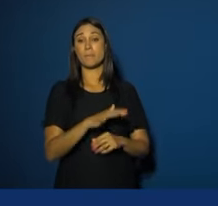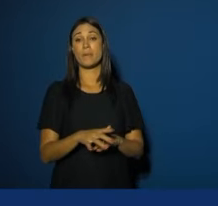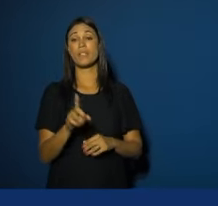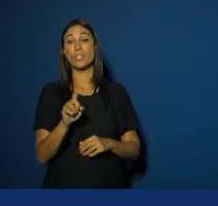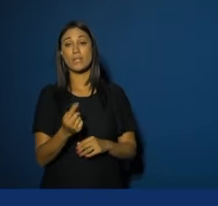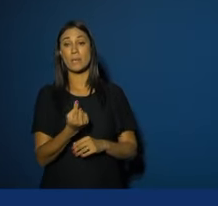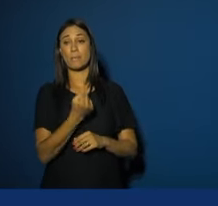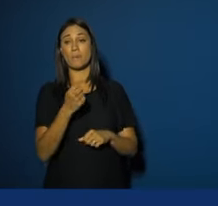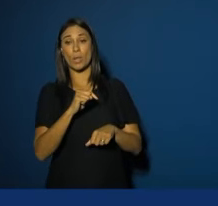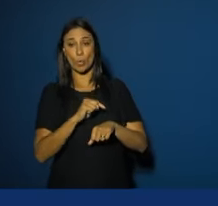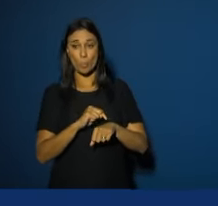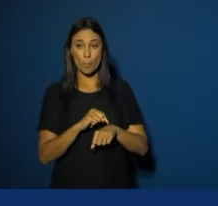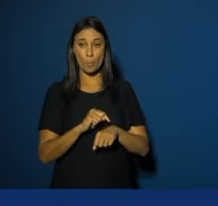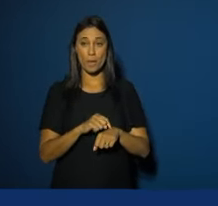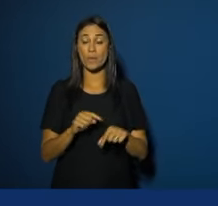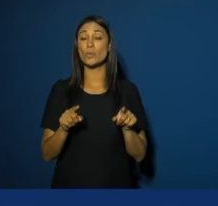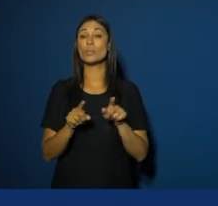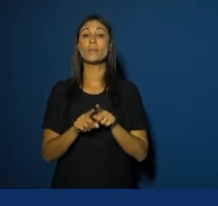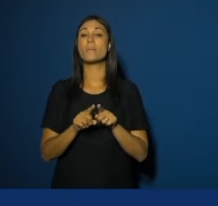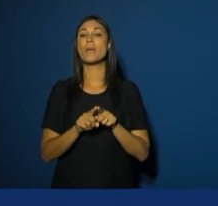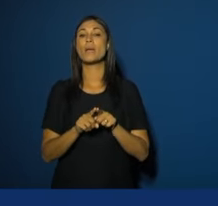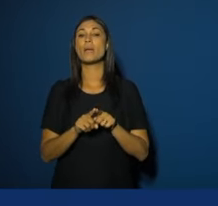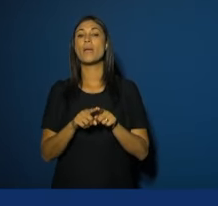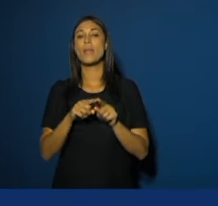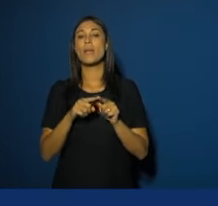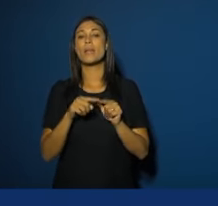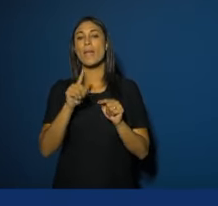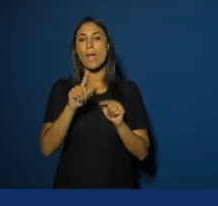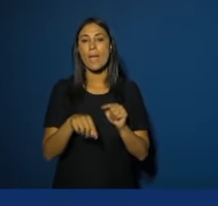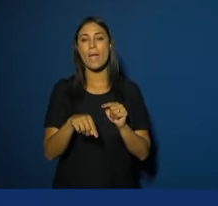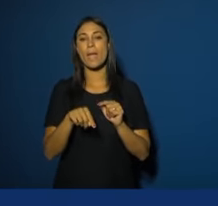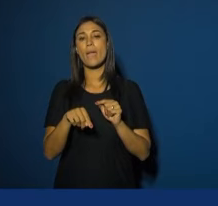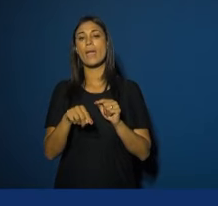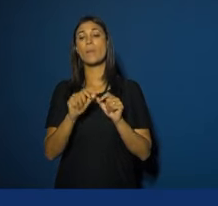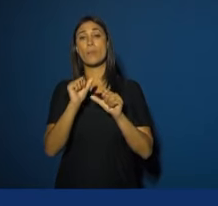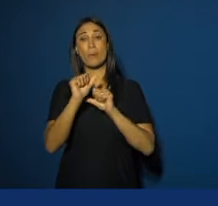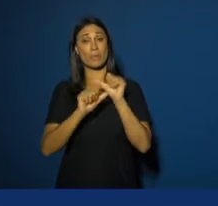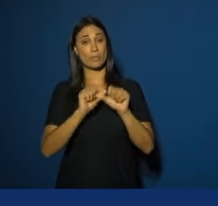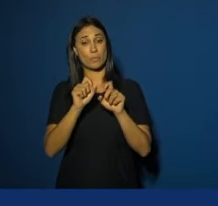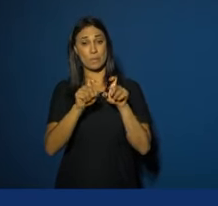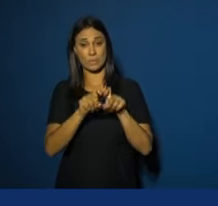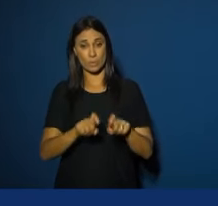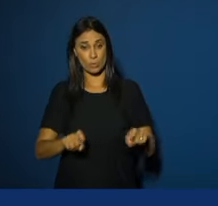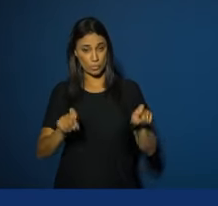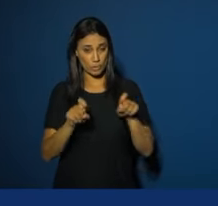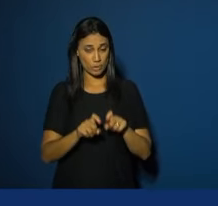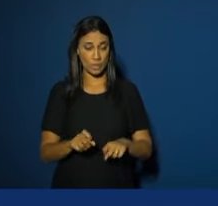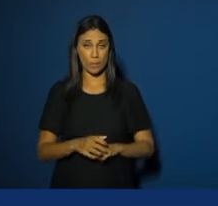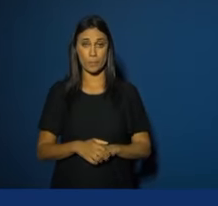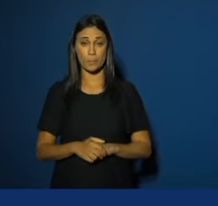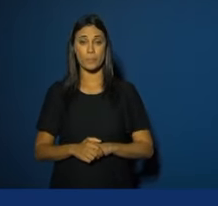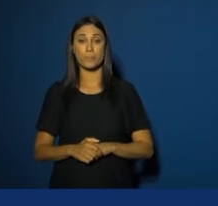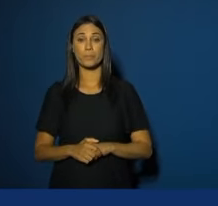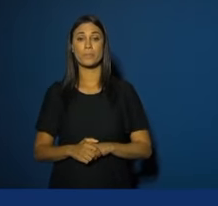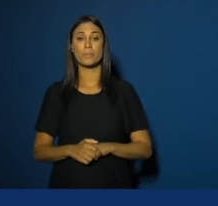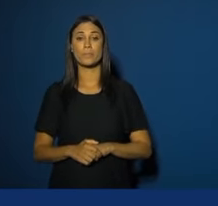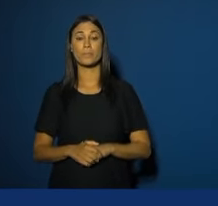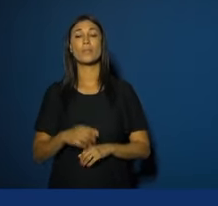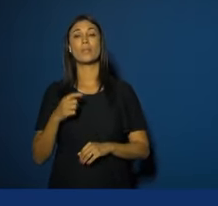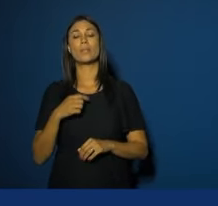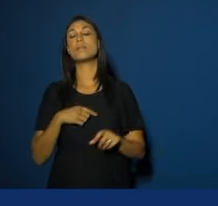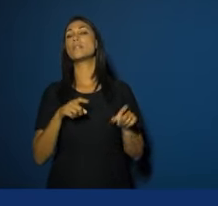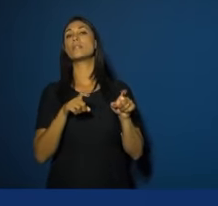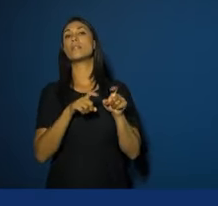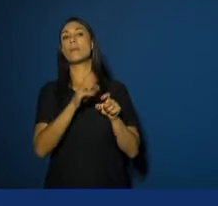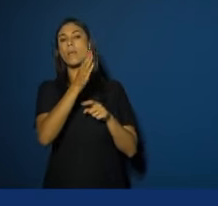no momento da infraestrutura rodoviária passa seguramente por uma transformação digital free Flow pagem